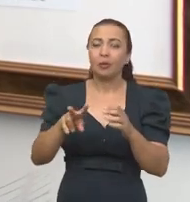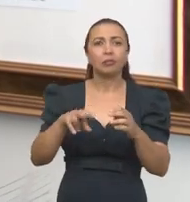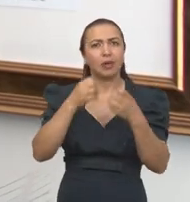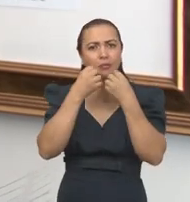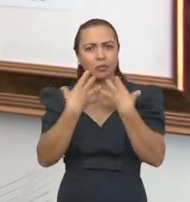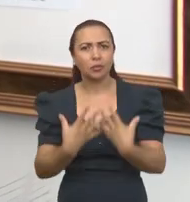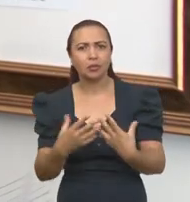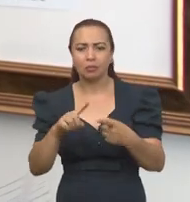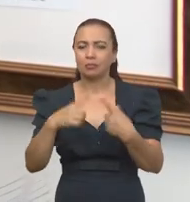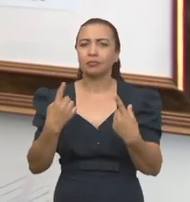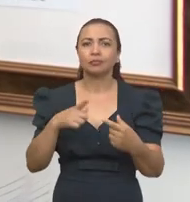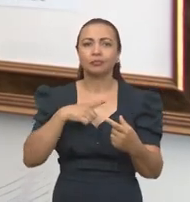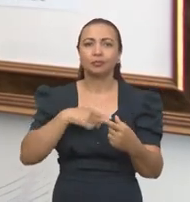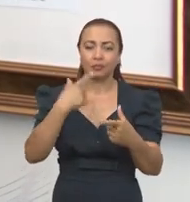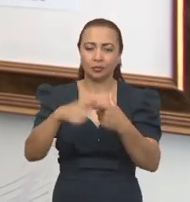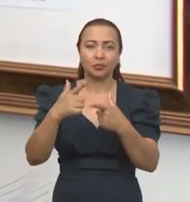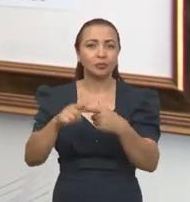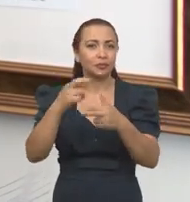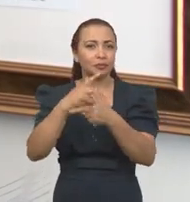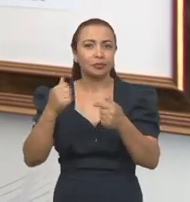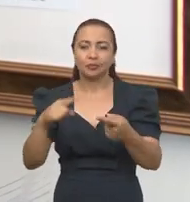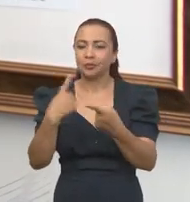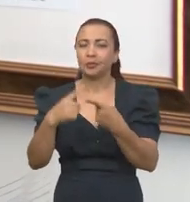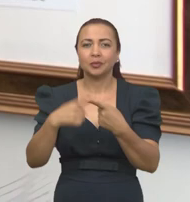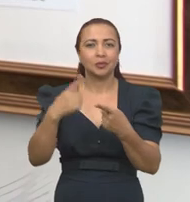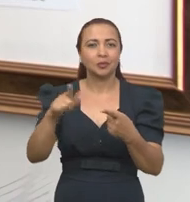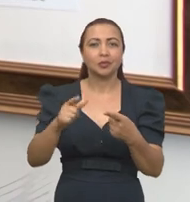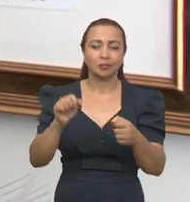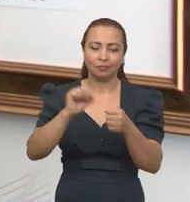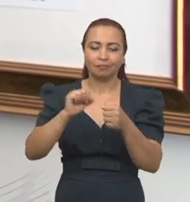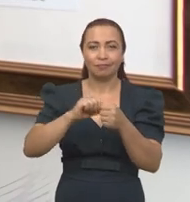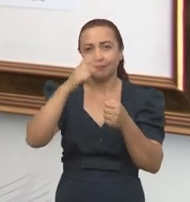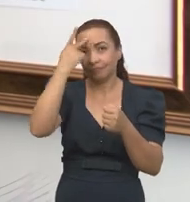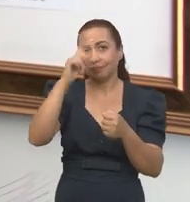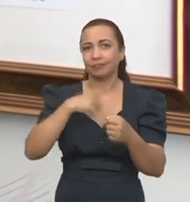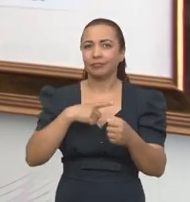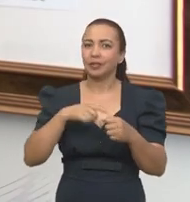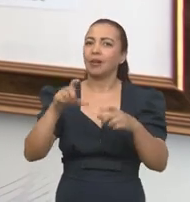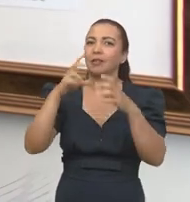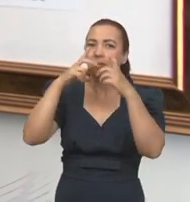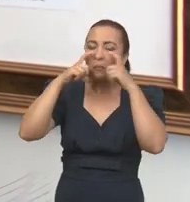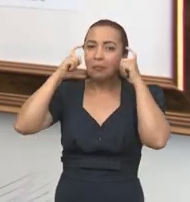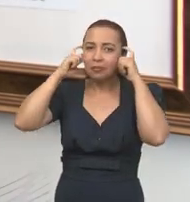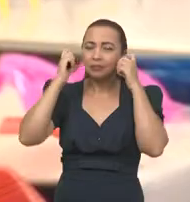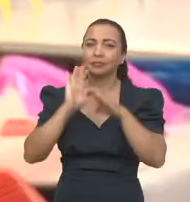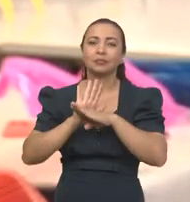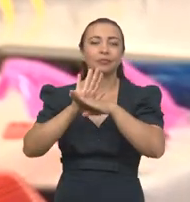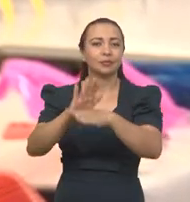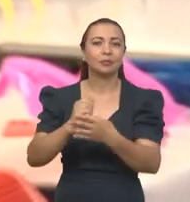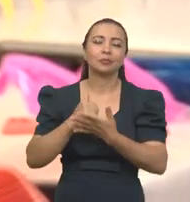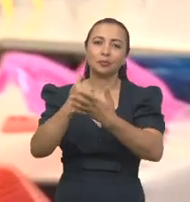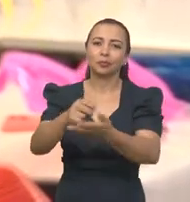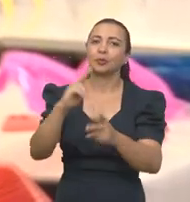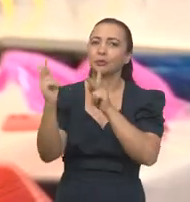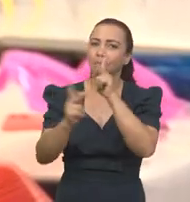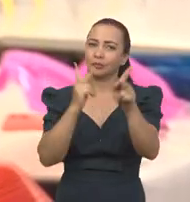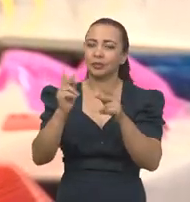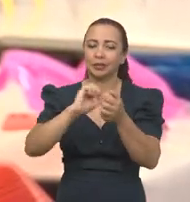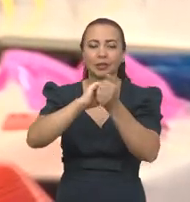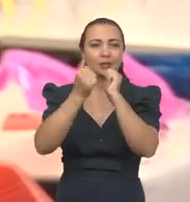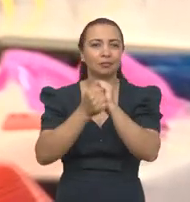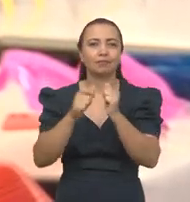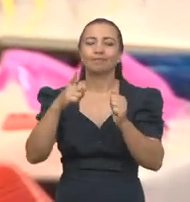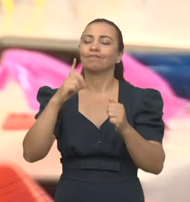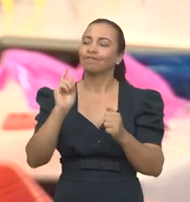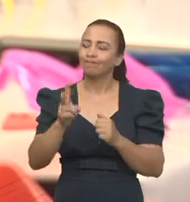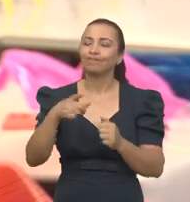mas tinha vários problemas e ela não tinha sido feita para ser uma máquina da assistência ventilatória essas adaptações ela sempre